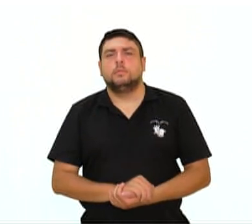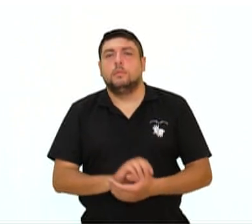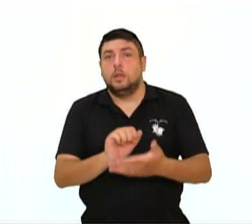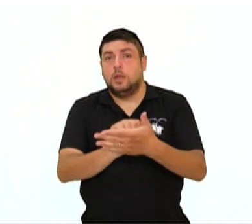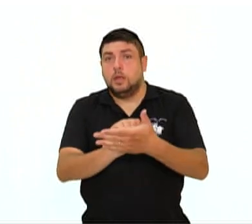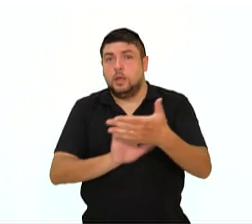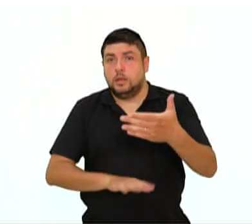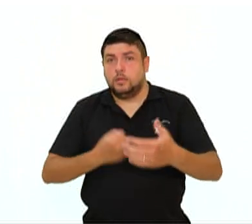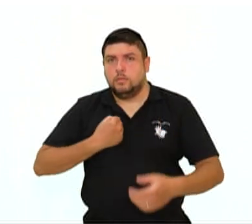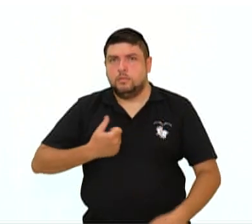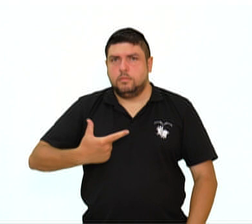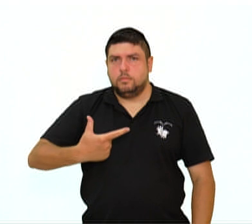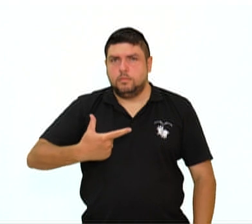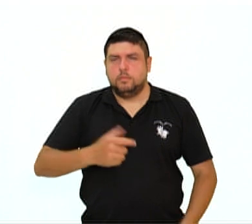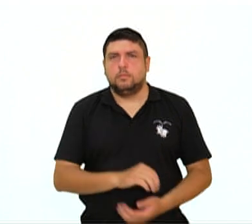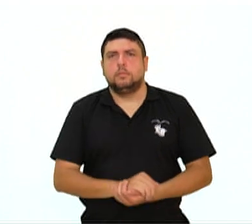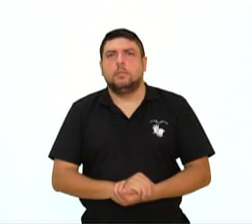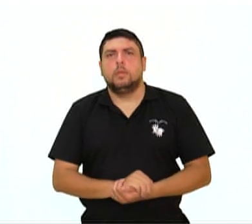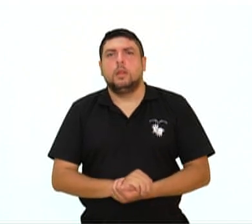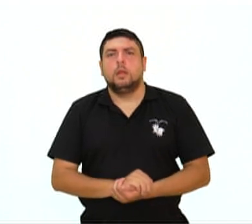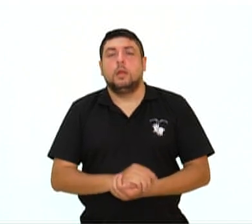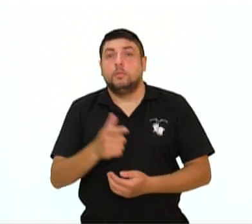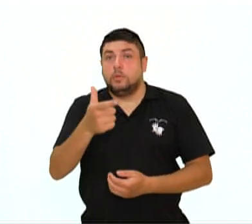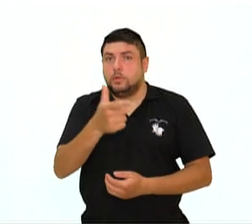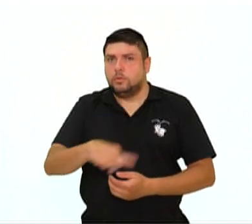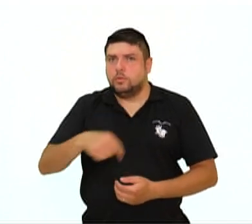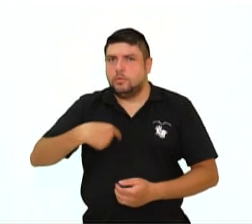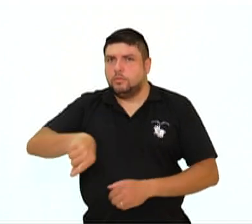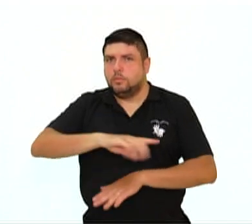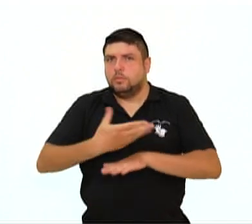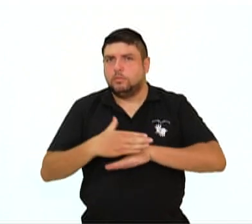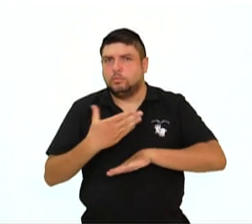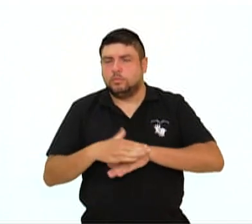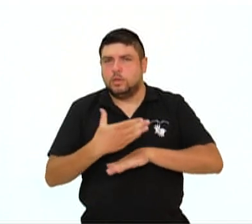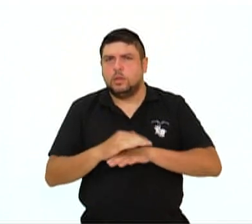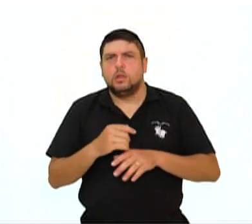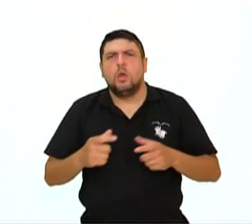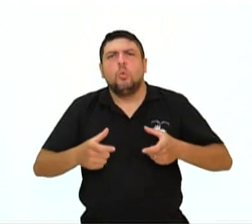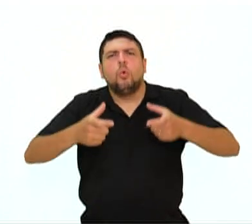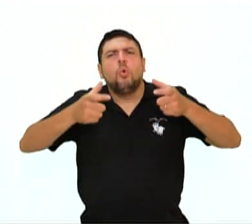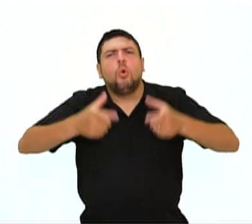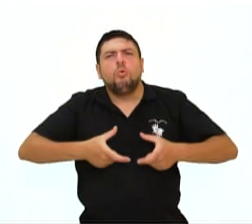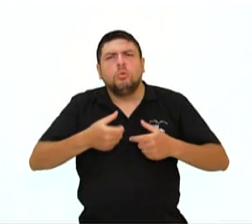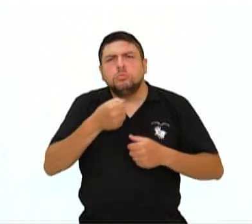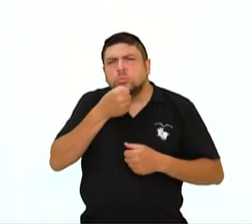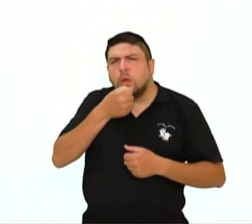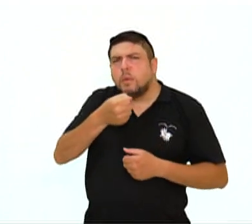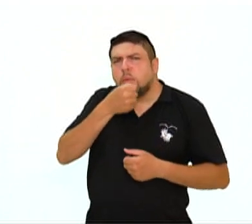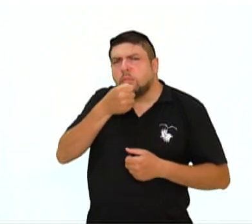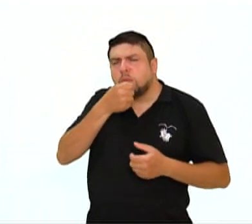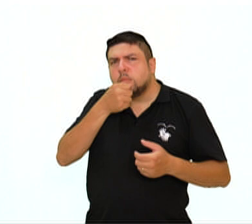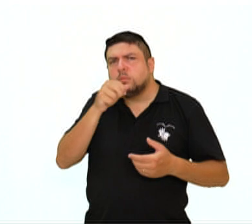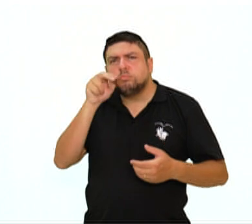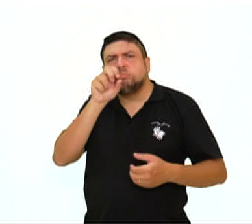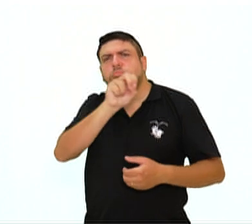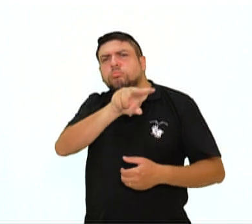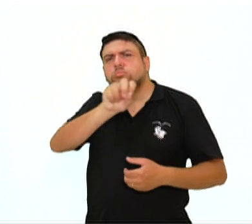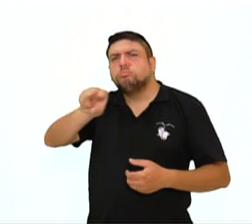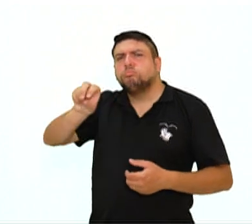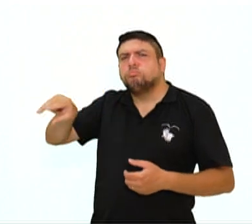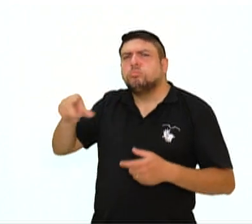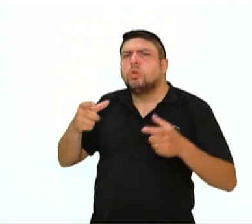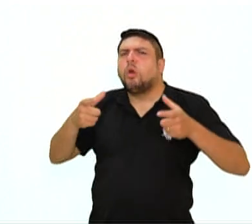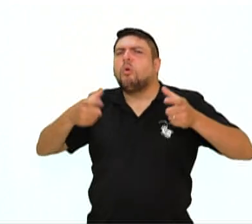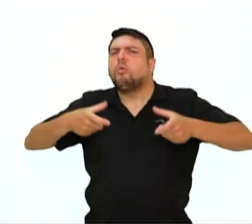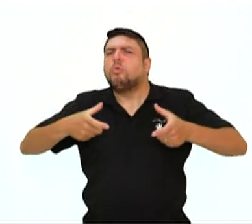Atividade 2, mais um pouquinho para a gente lá. Onde circulam os textos do gênero entrevista? Qual é o